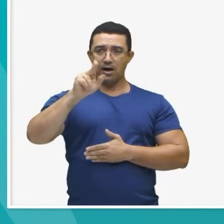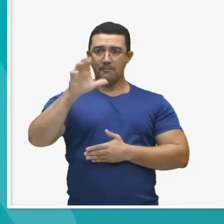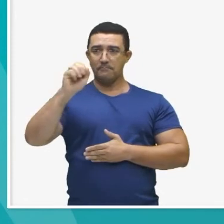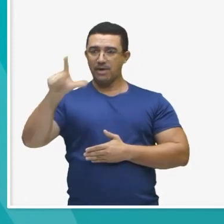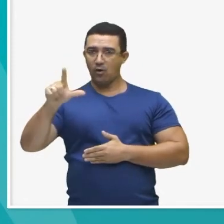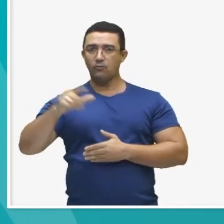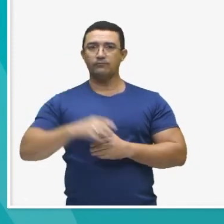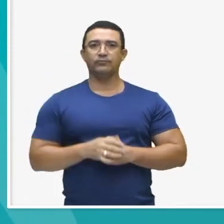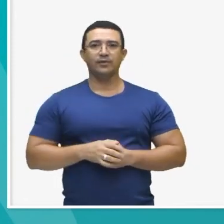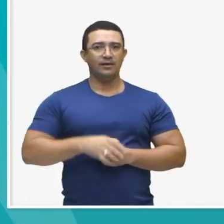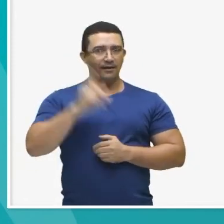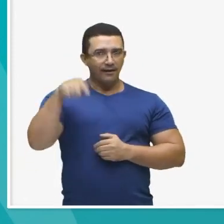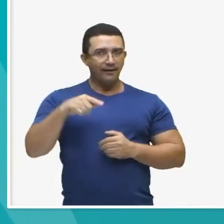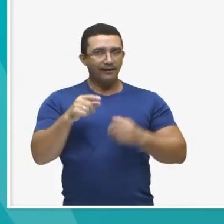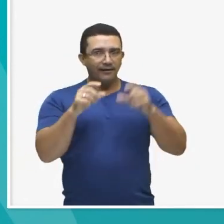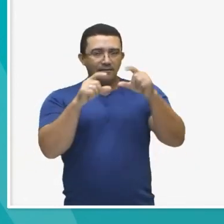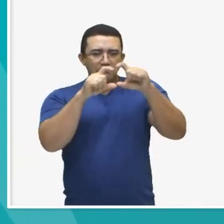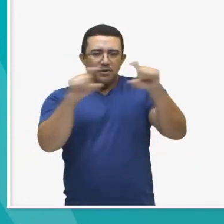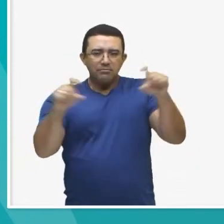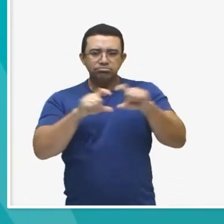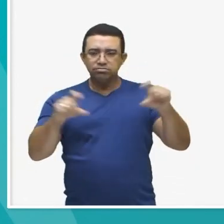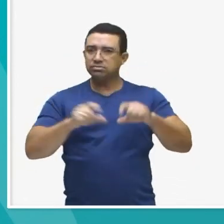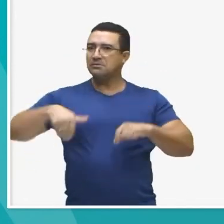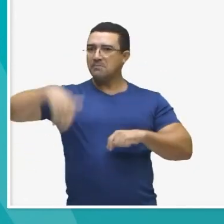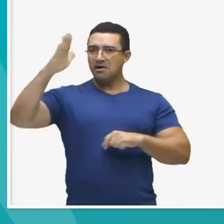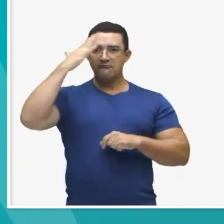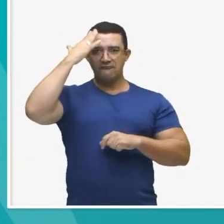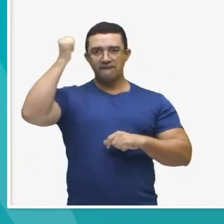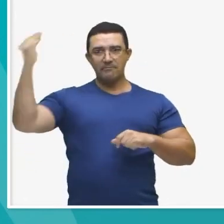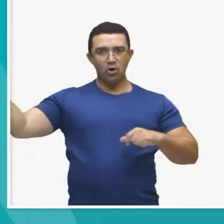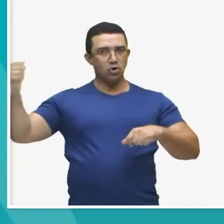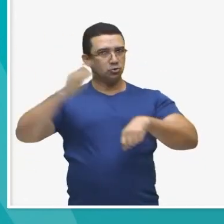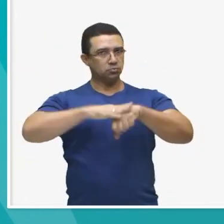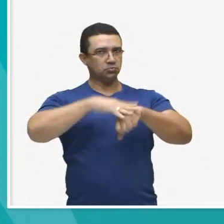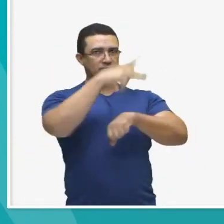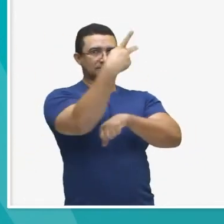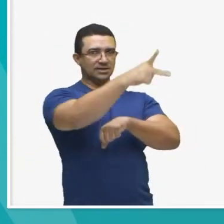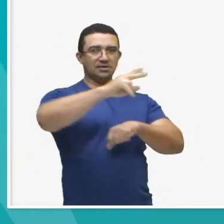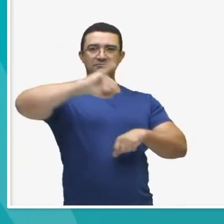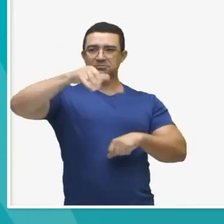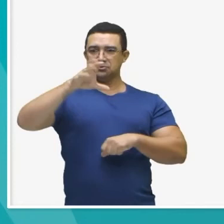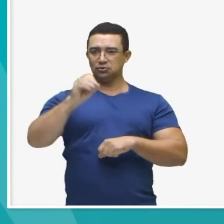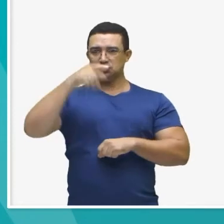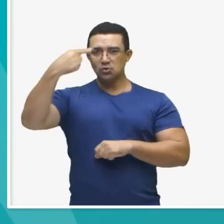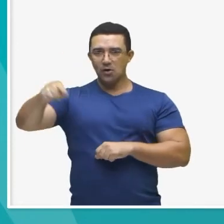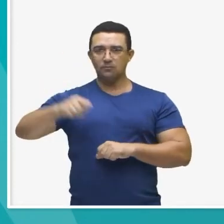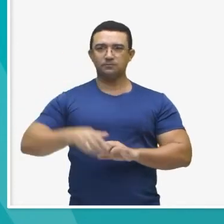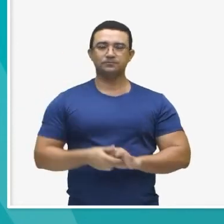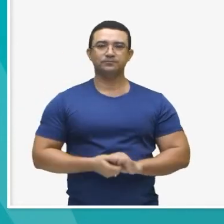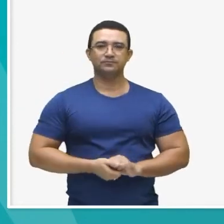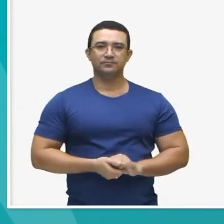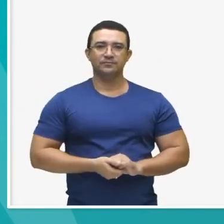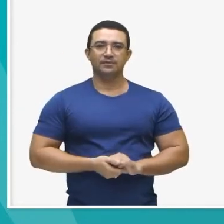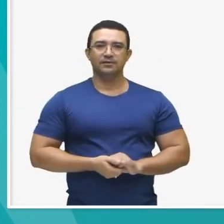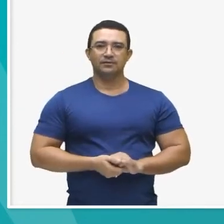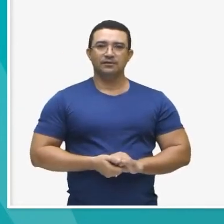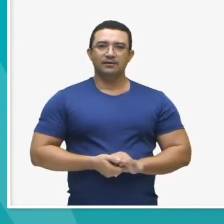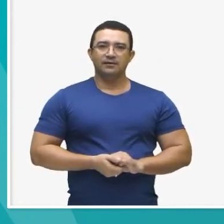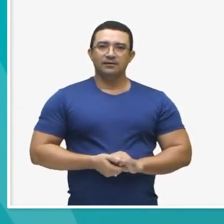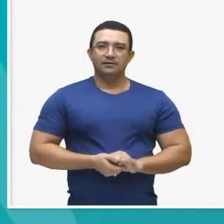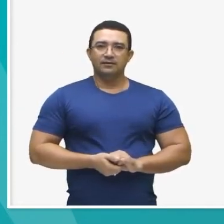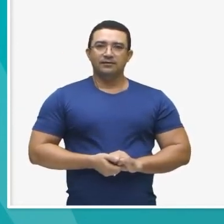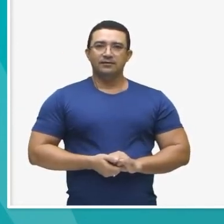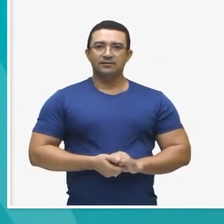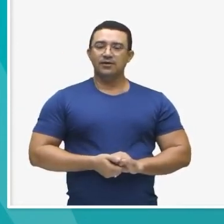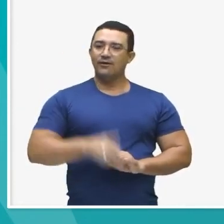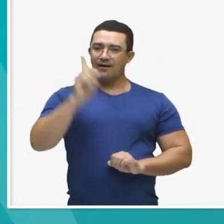dos versos mais famosos deste poeta. Não é o único, há outros, como por exemplo, Educação pela Pedra, mas